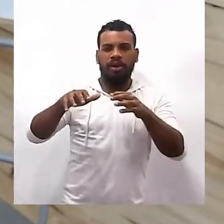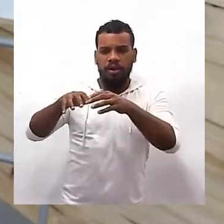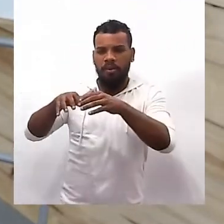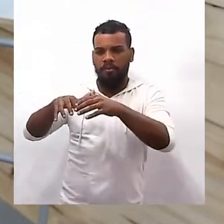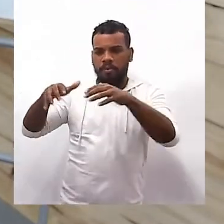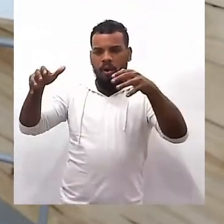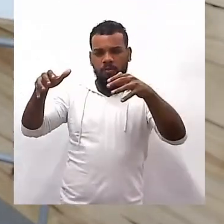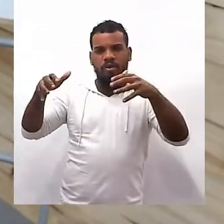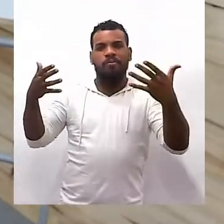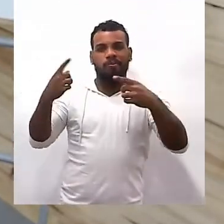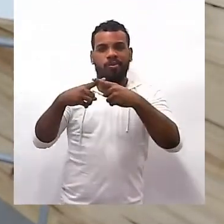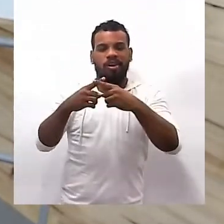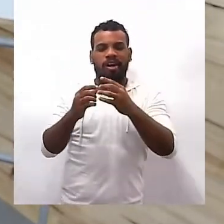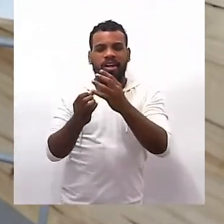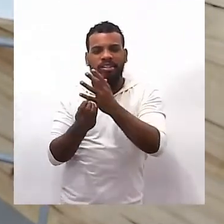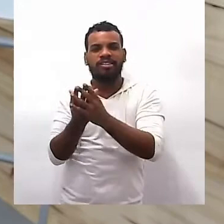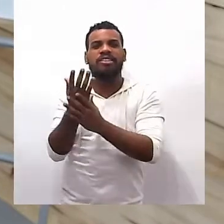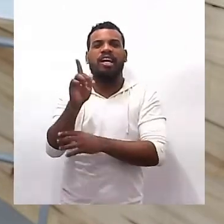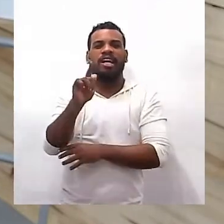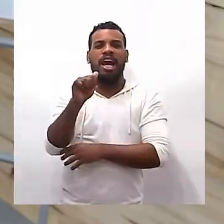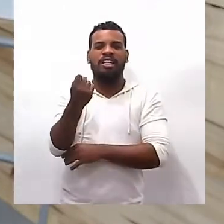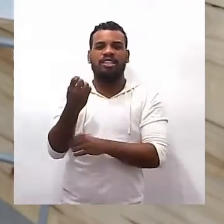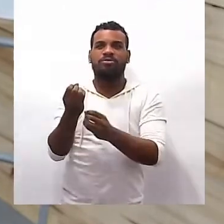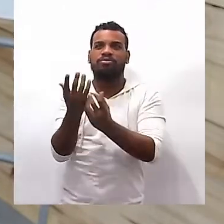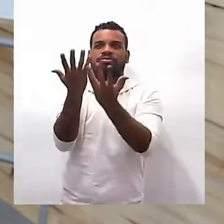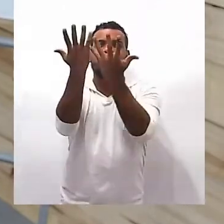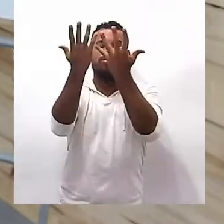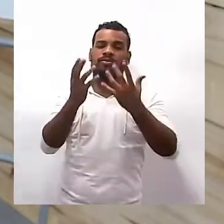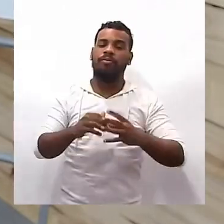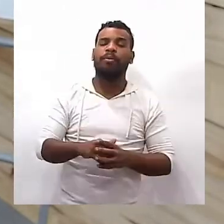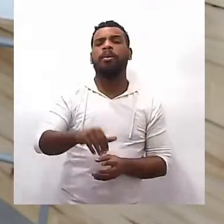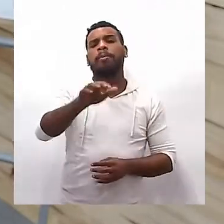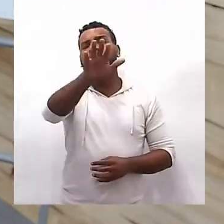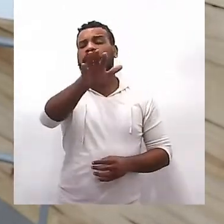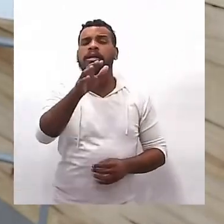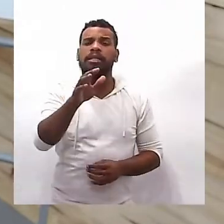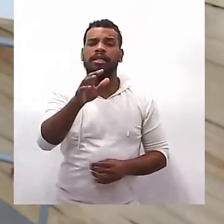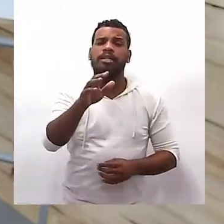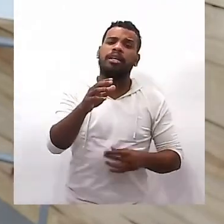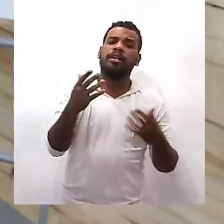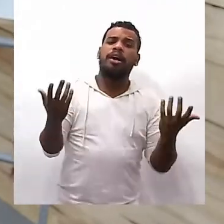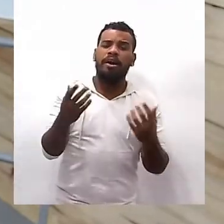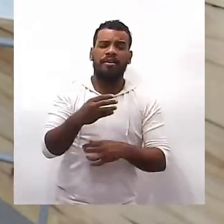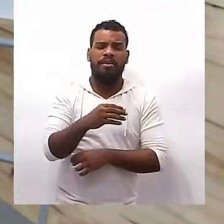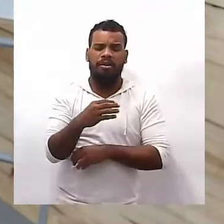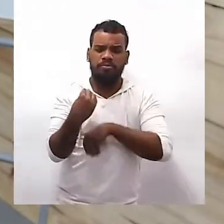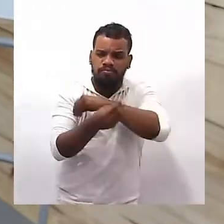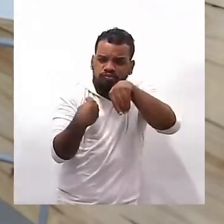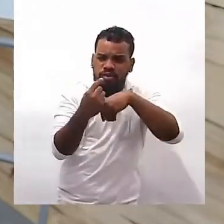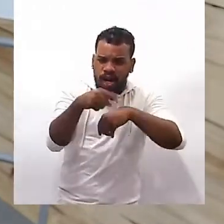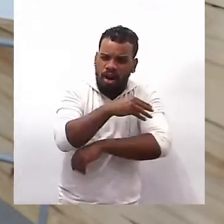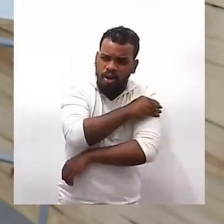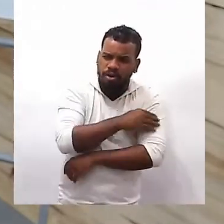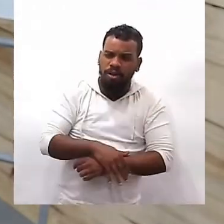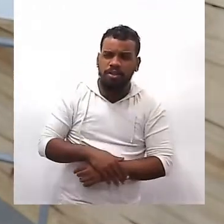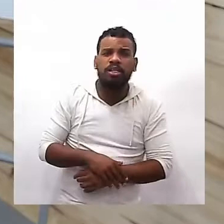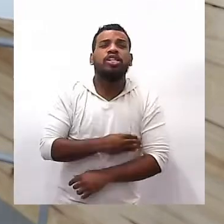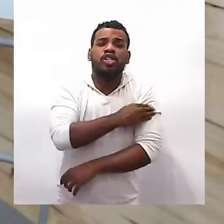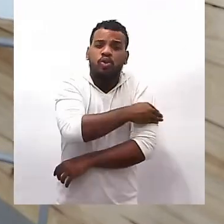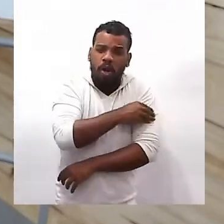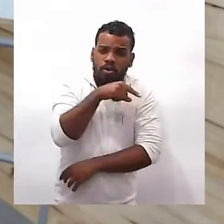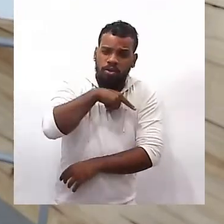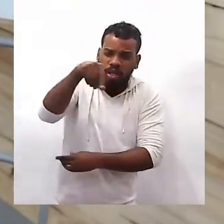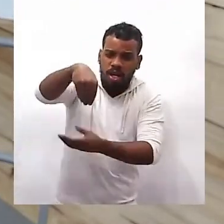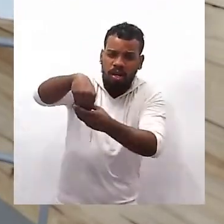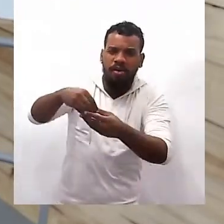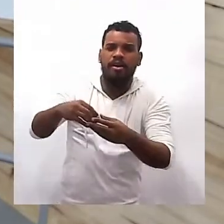porque está eliminando gás? É. Aí você pode dizer assim, ô Andrei, mas tu está dizendo que a fermentação é alcoólica, né? É. E o álcool que fica na